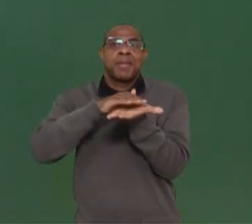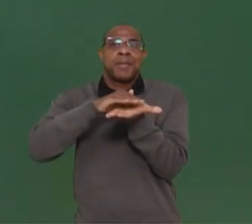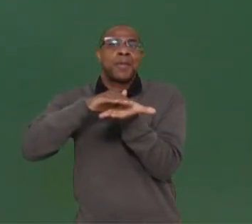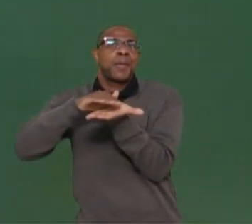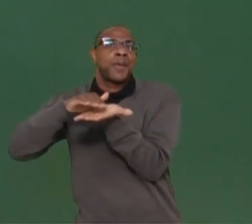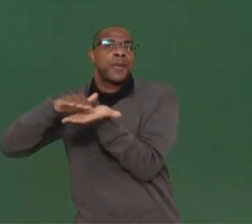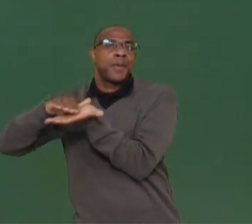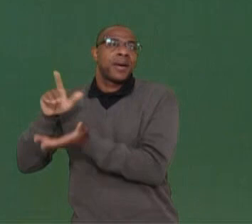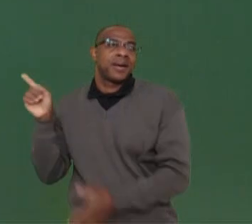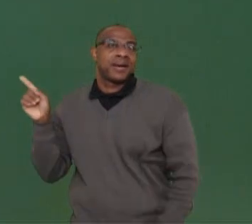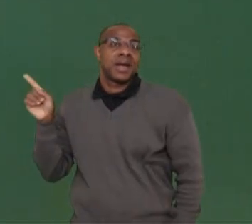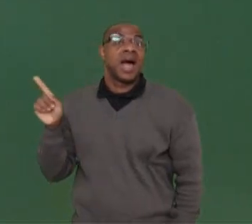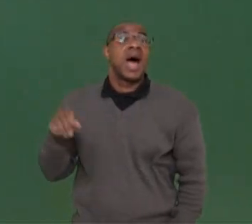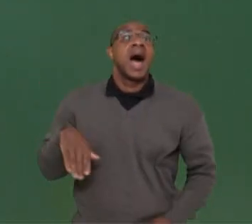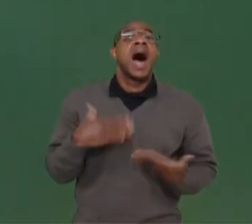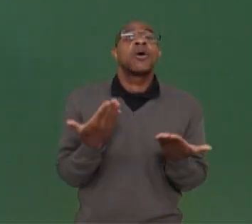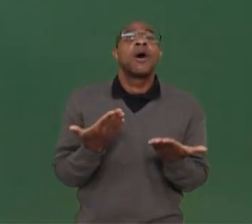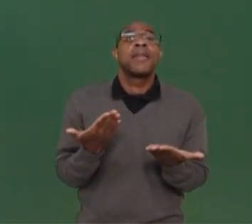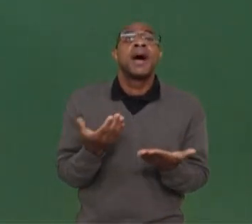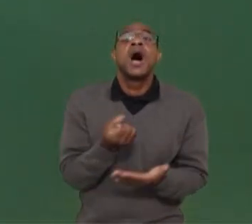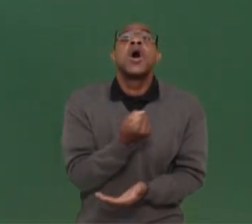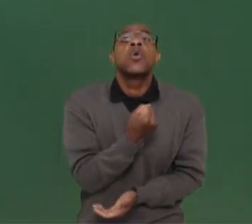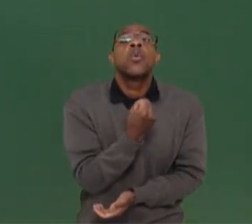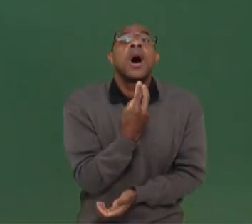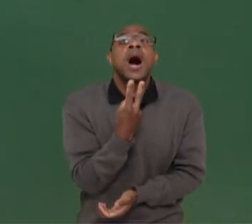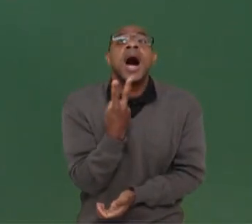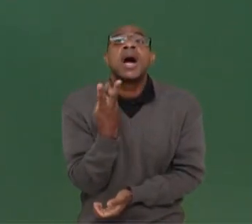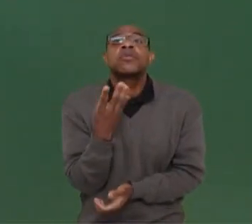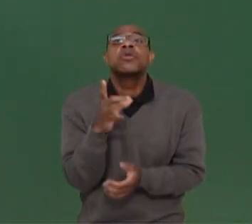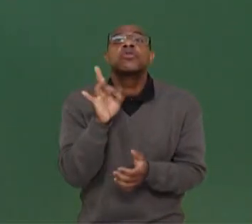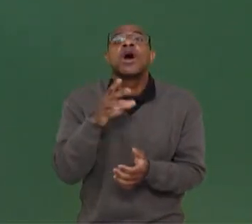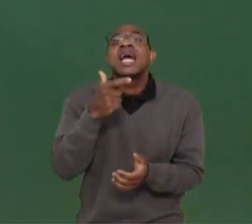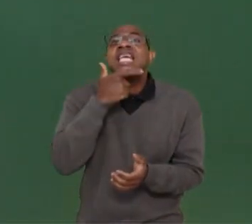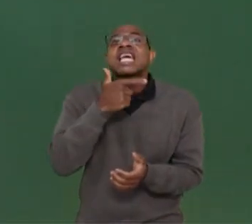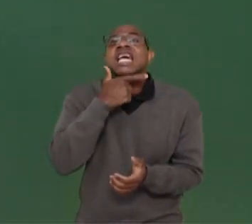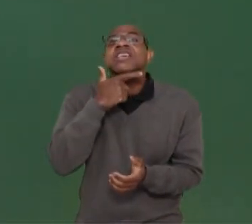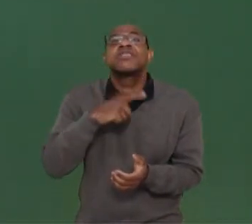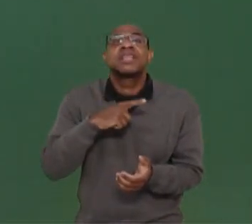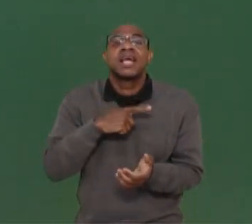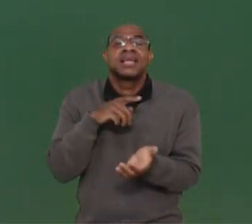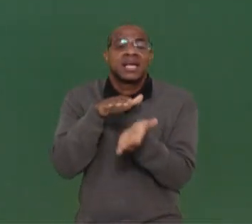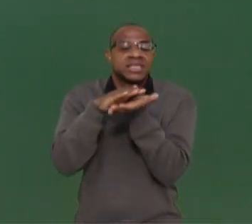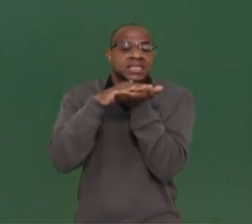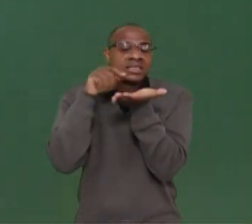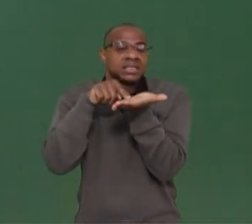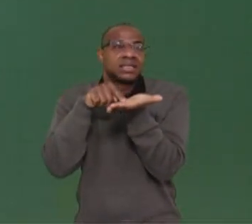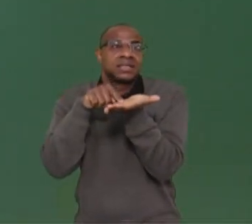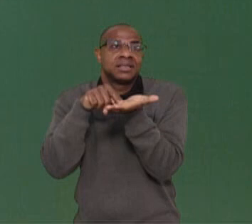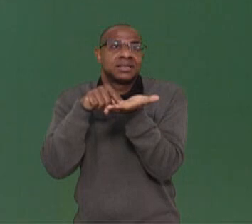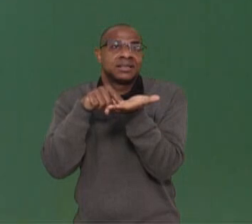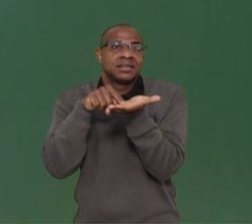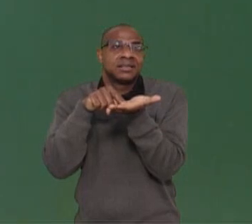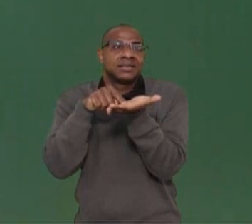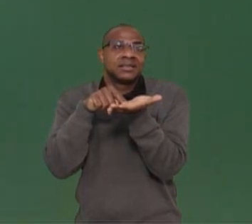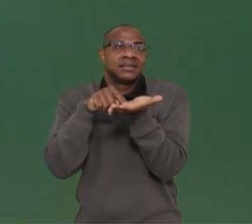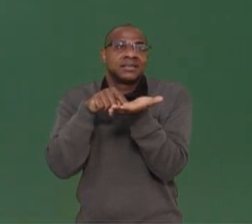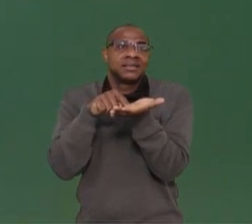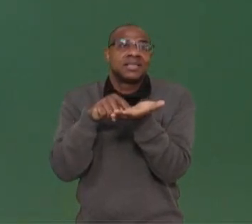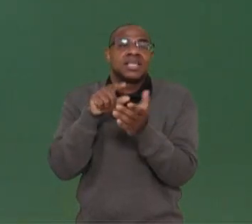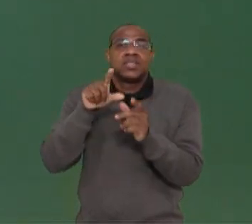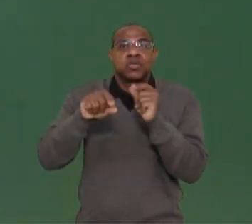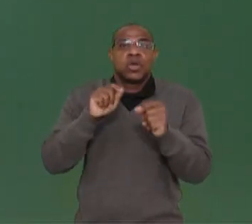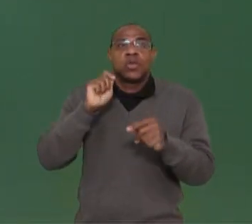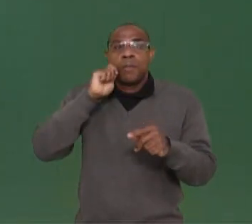de sanduíche de queijo eu tenho. Esses vão ser os meus casos favoráveis. Então, o que eu faço? Ó, escolha do